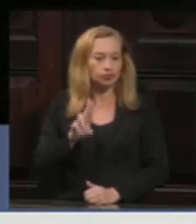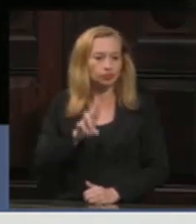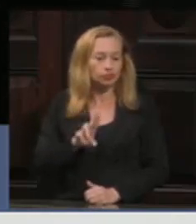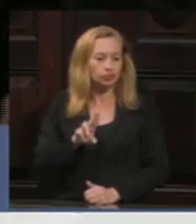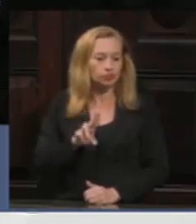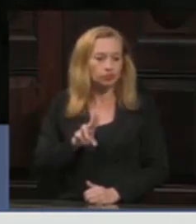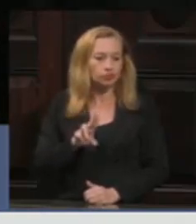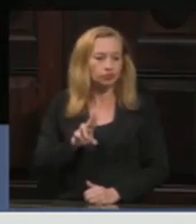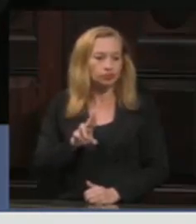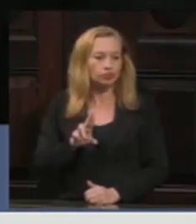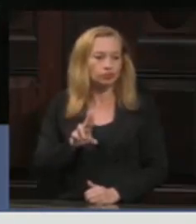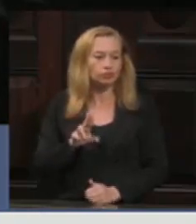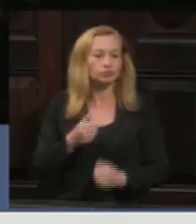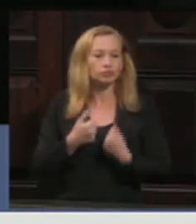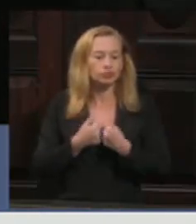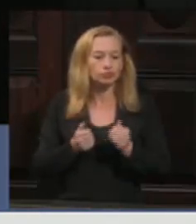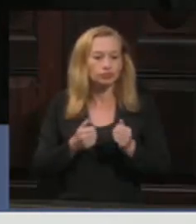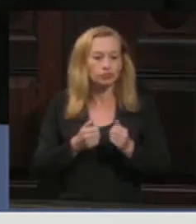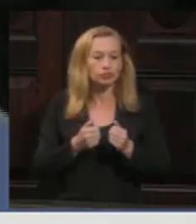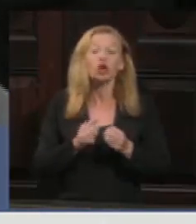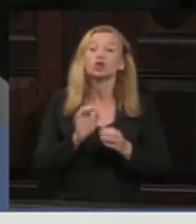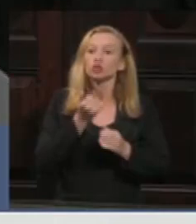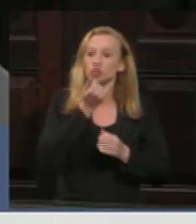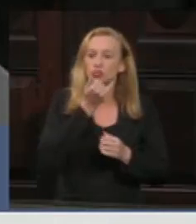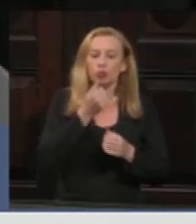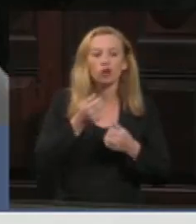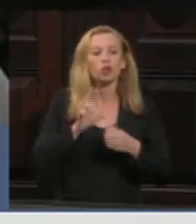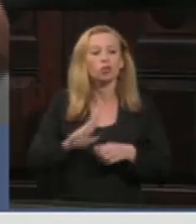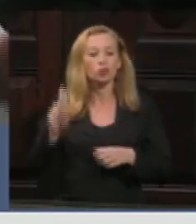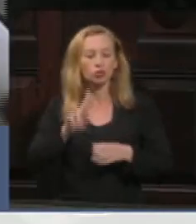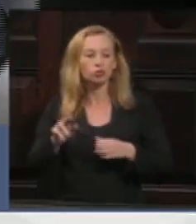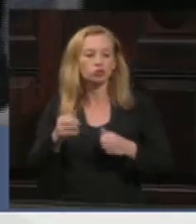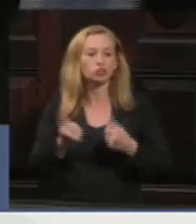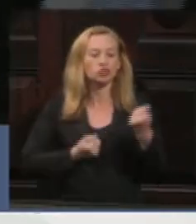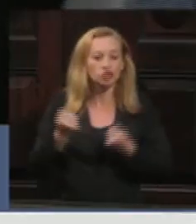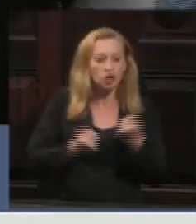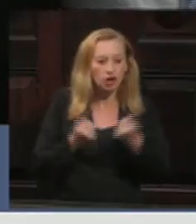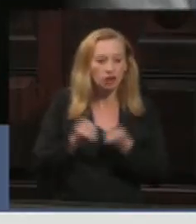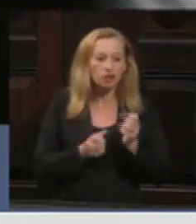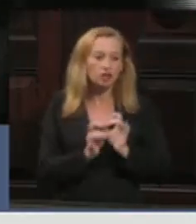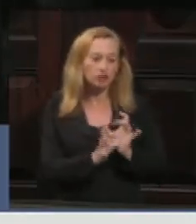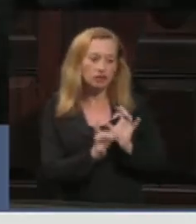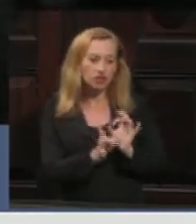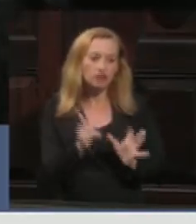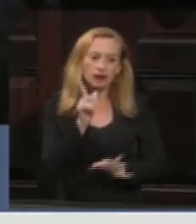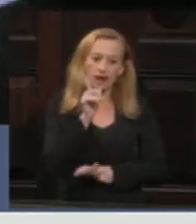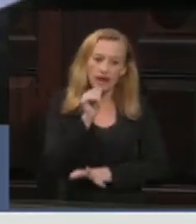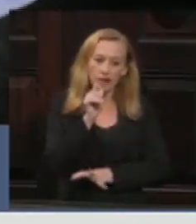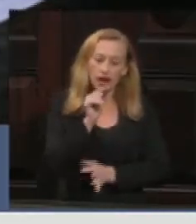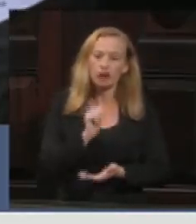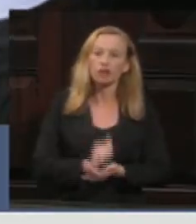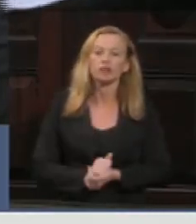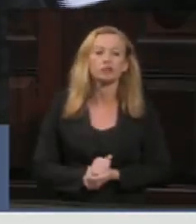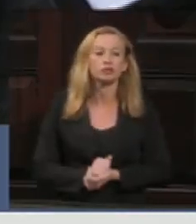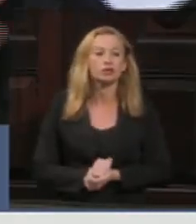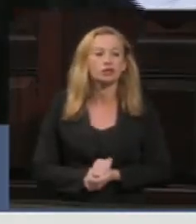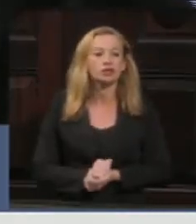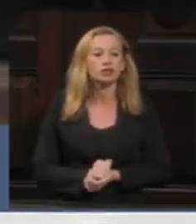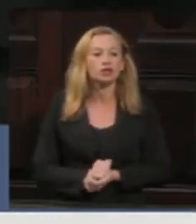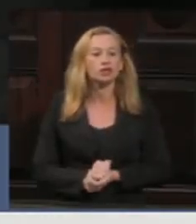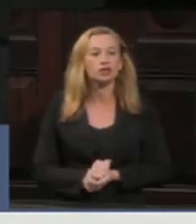potável, para que essas questões ficassem de uma forma